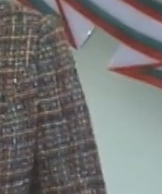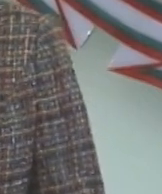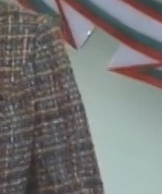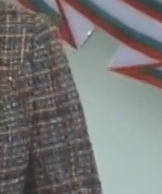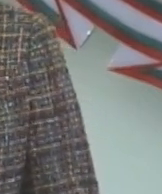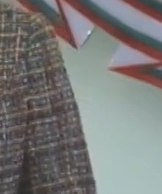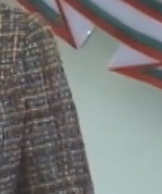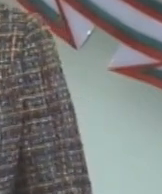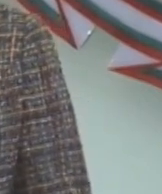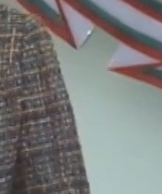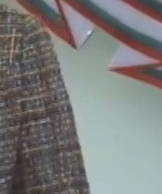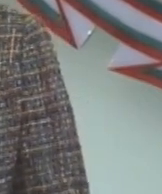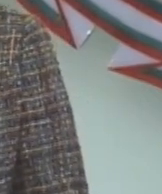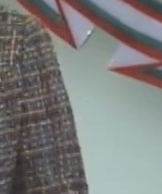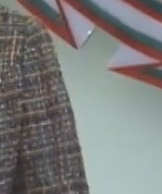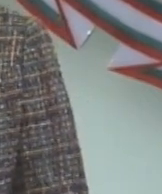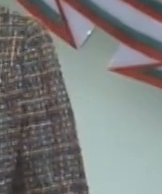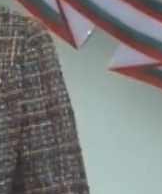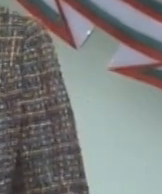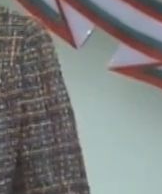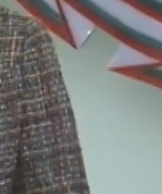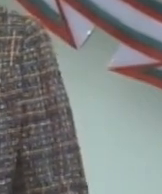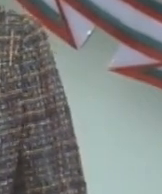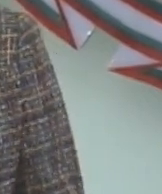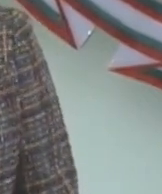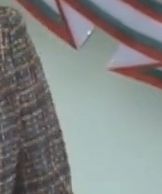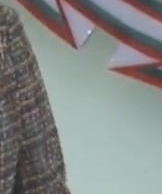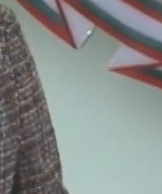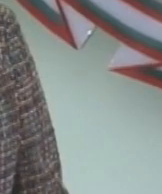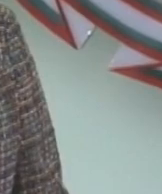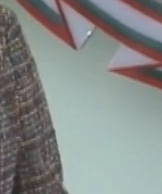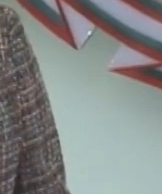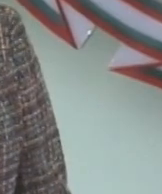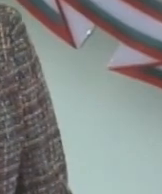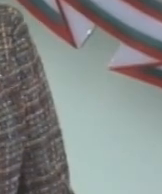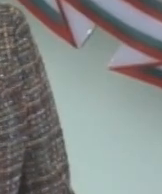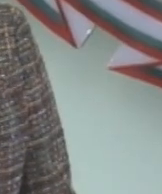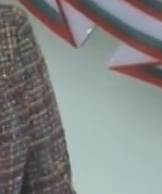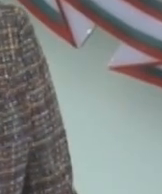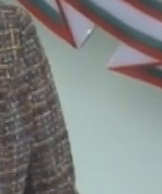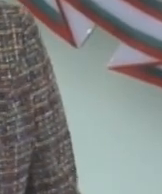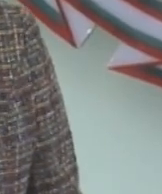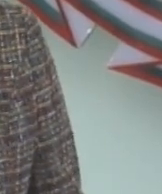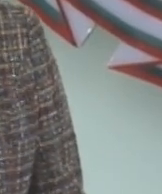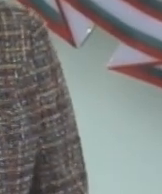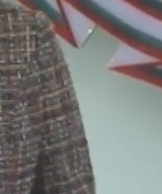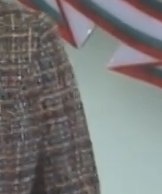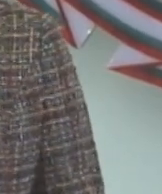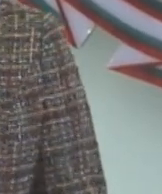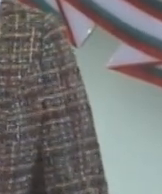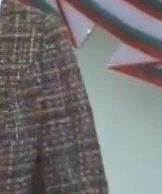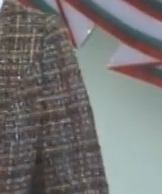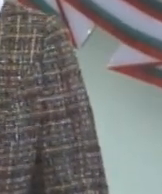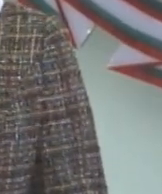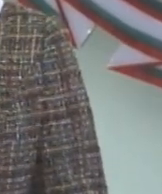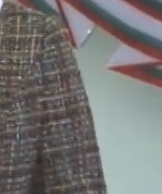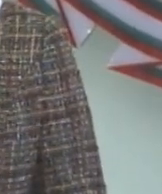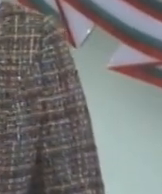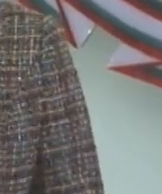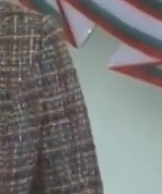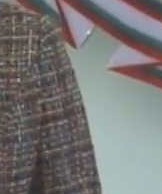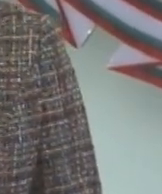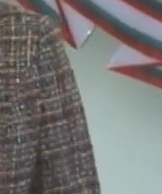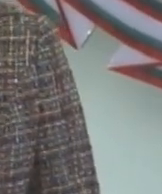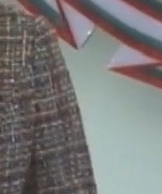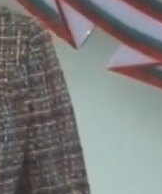atenção para que esta visita se protegerá na altura da expectativa para ela de